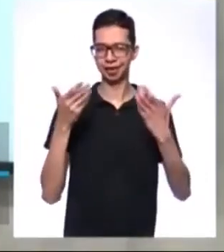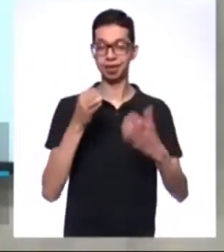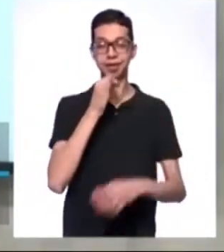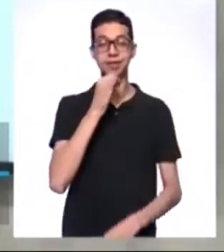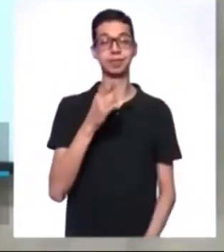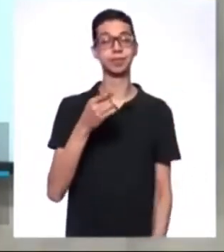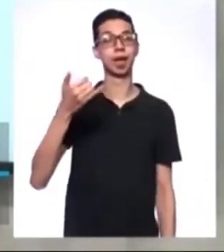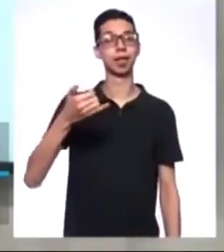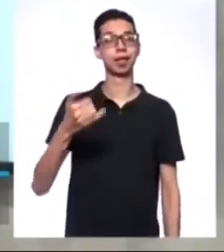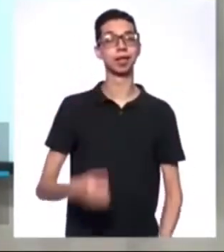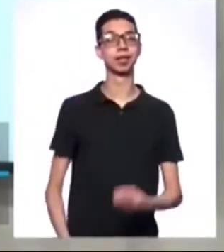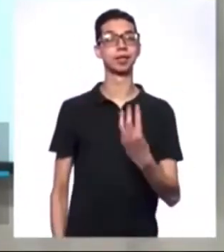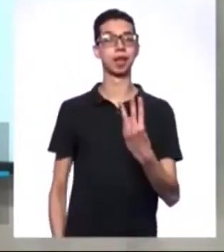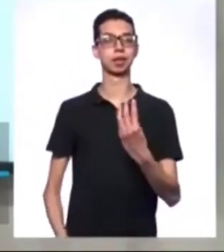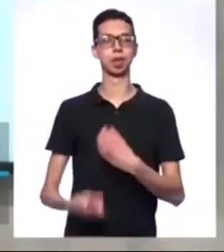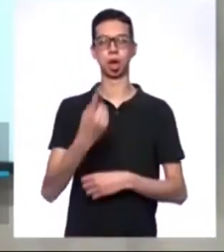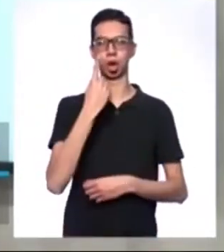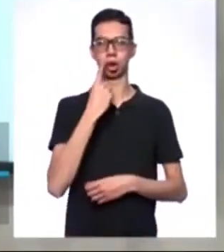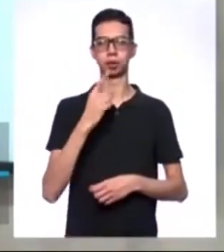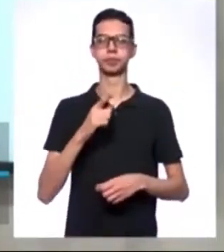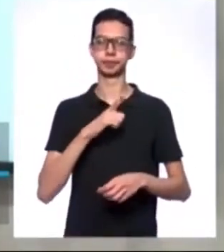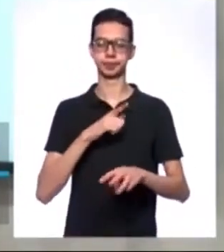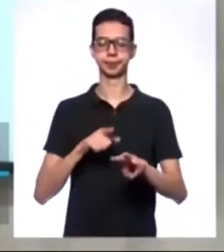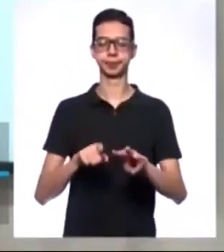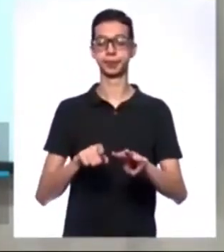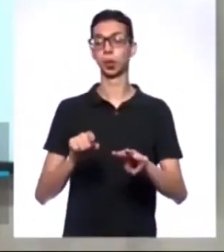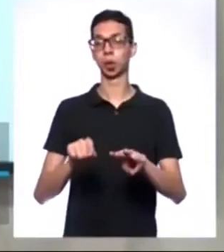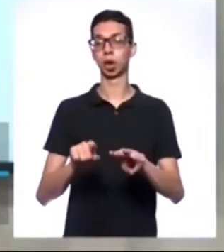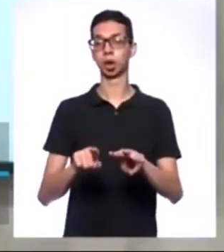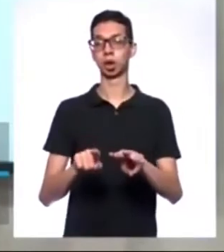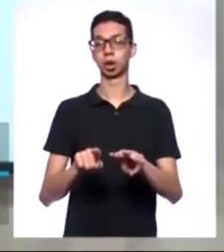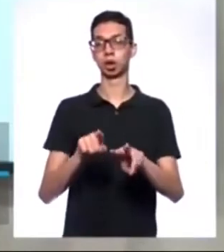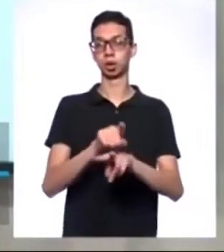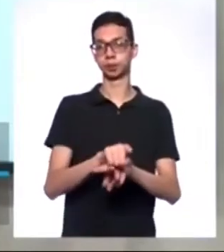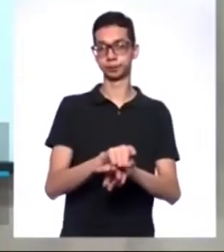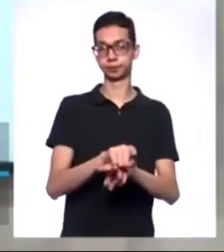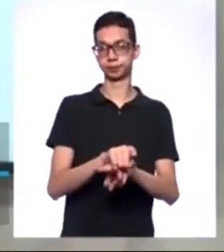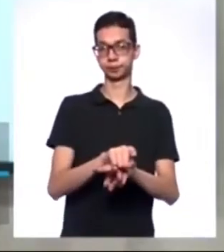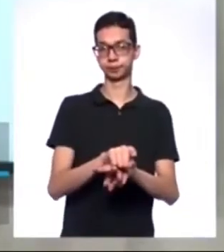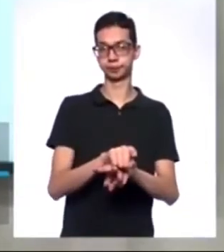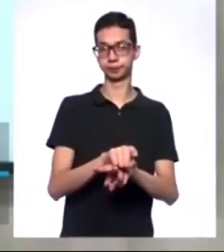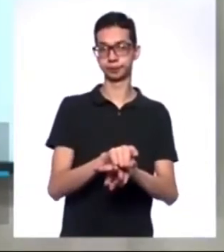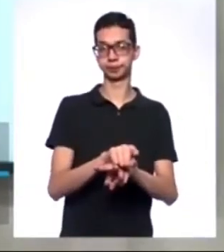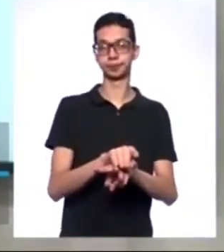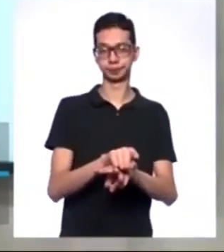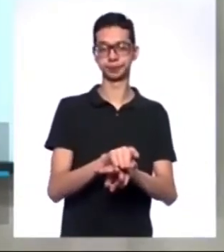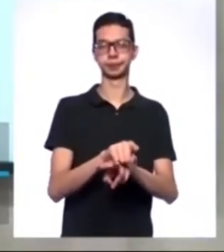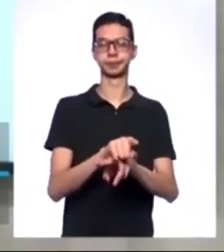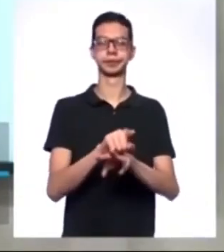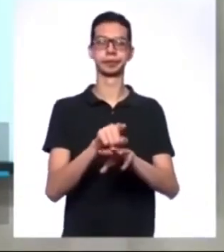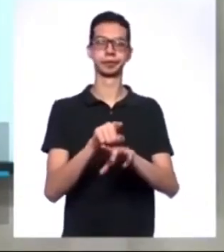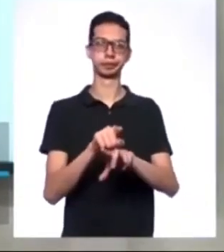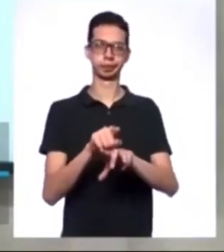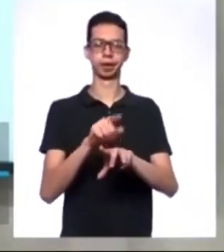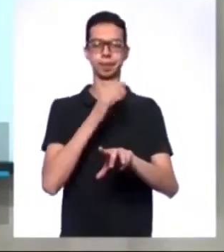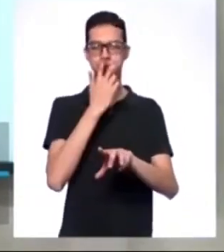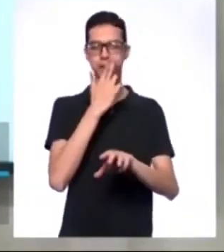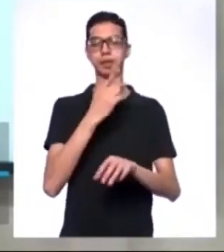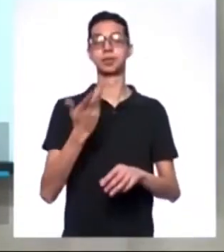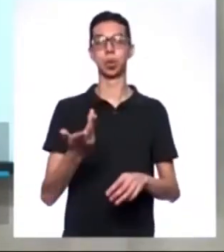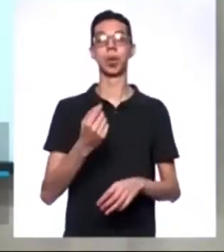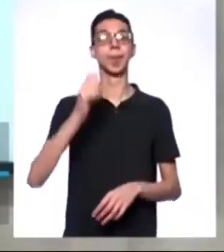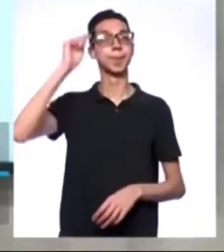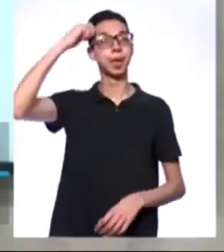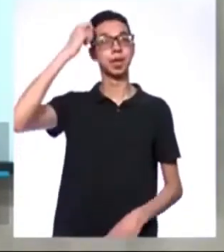três canetas e fica trocando de lugar para você ver vai ser a senhora preta azul vermelha preta vermelha azul